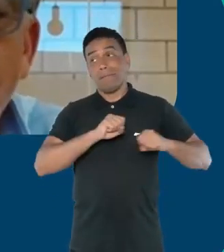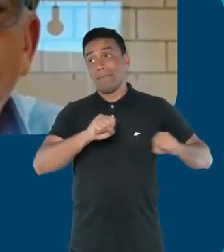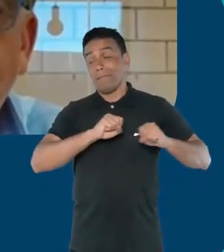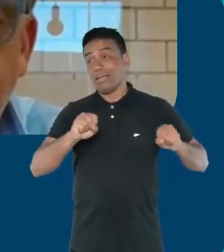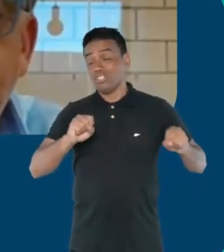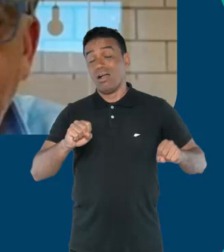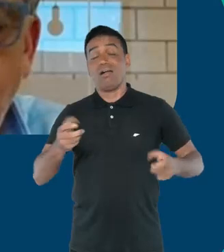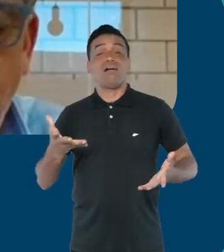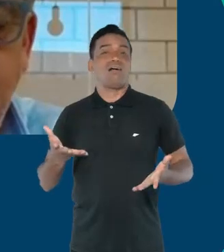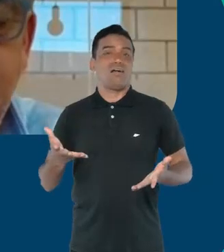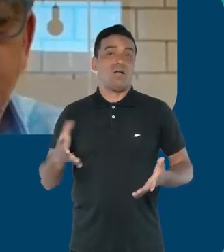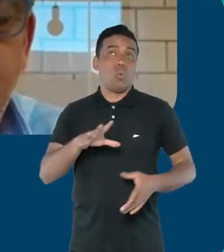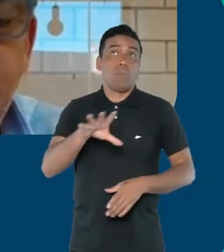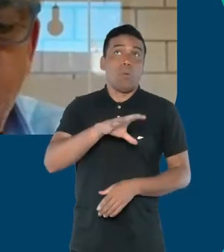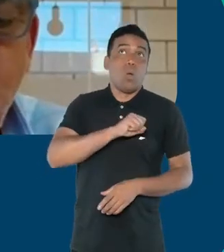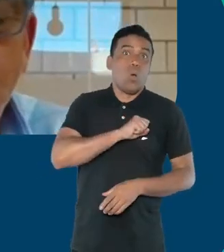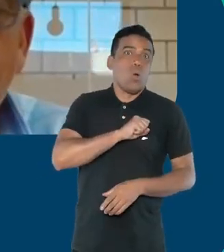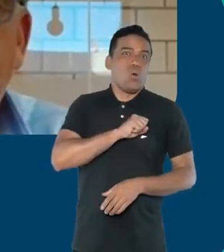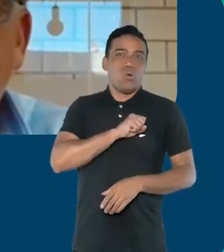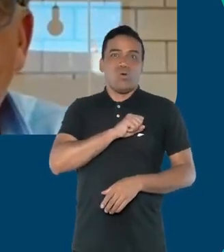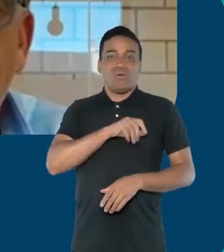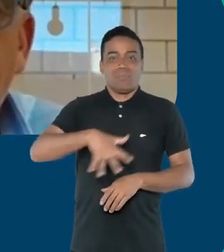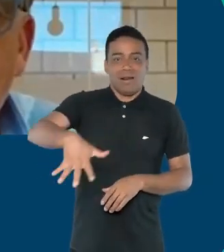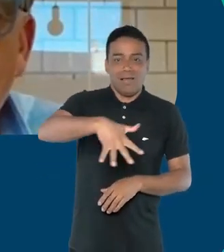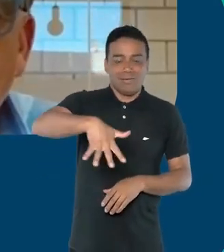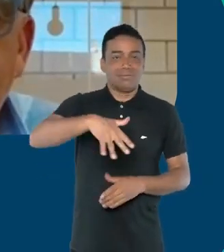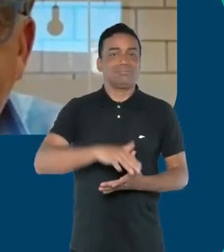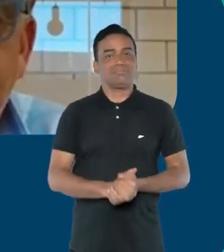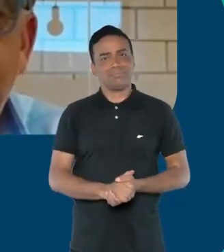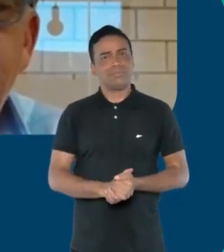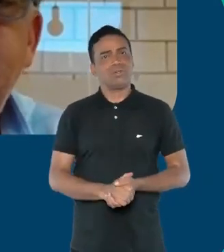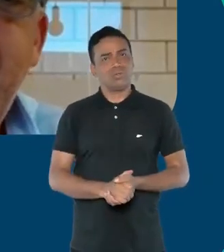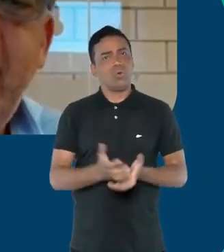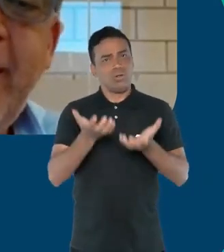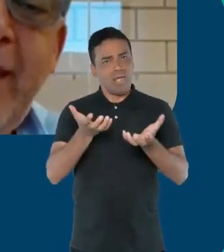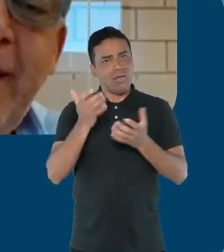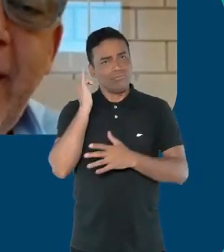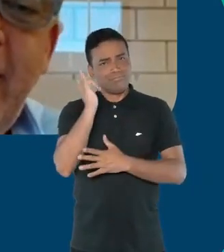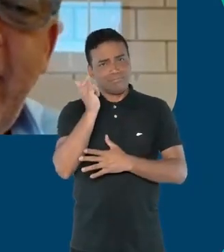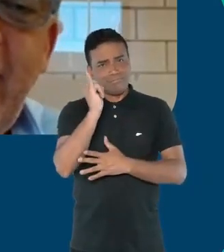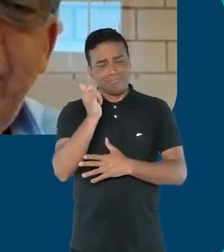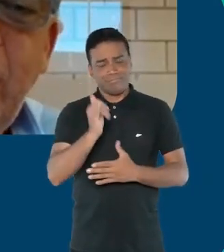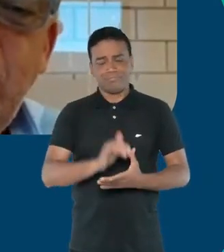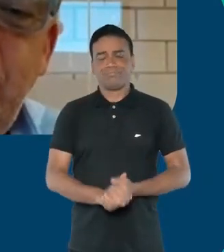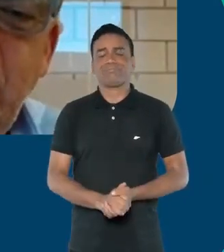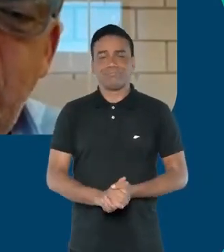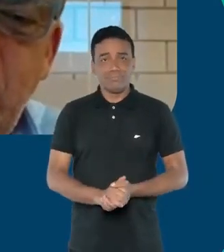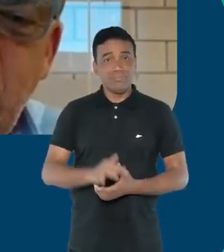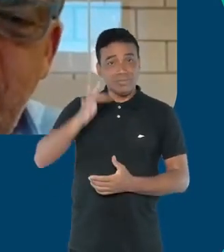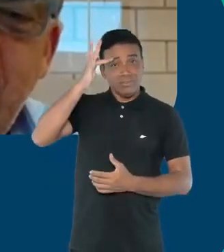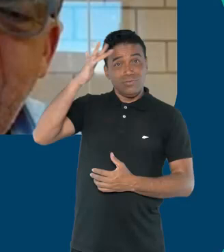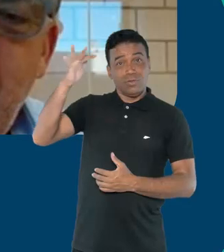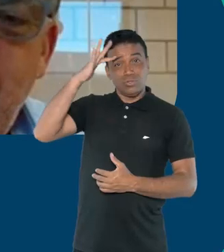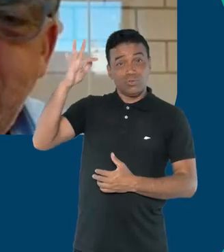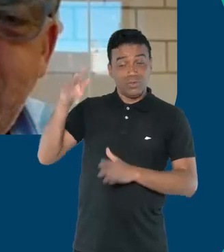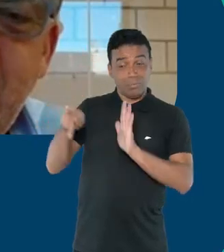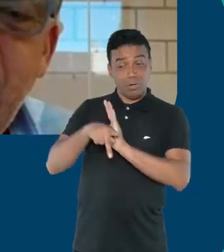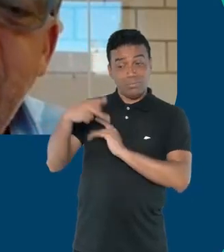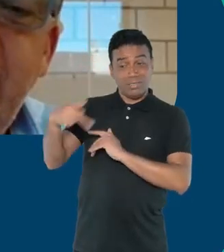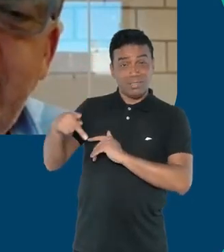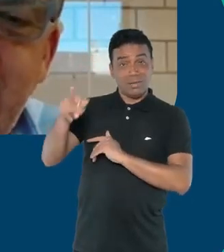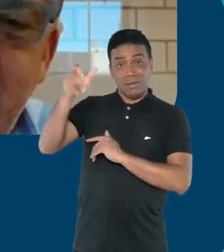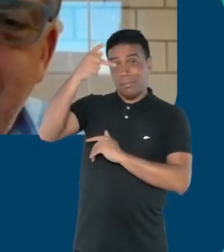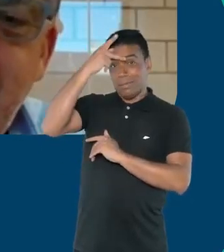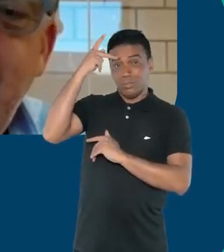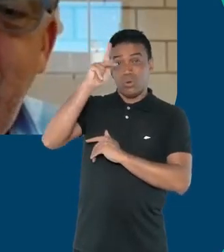né, ou nas paixões. Então, o que eu procuro dizer é que a filosofia do Hume